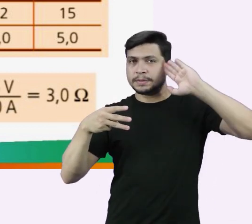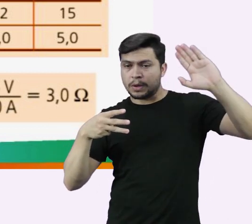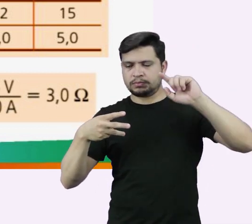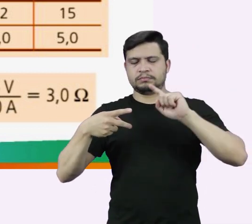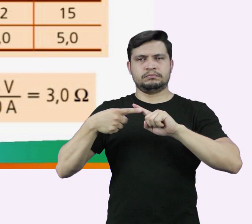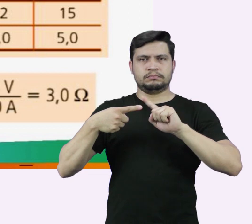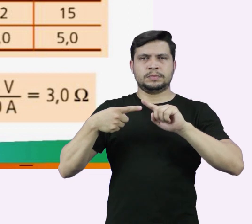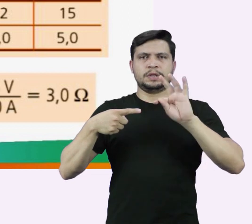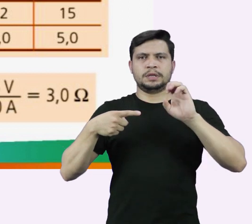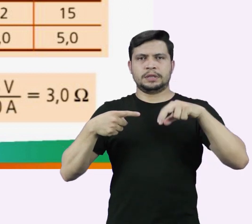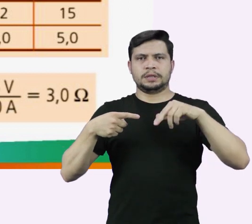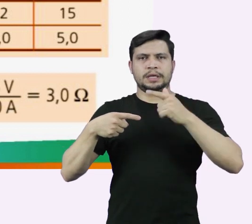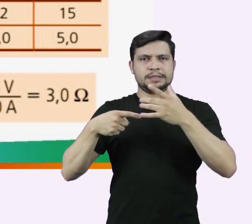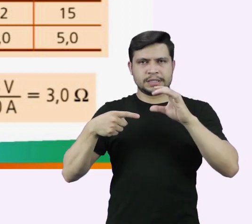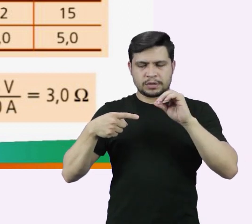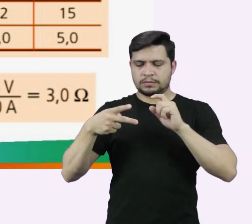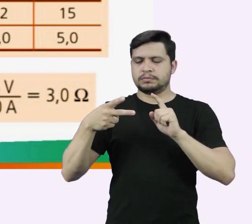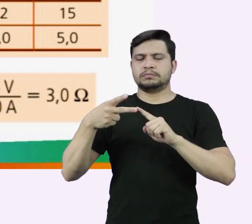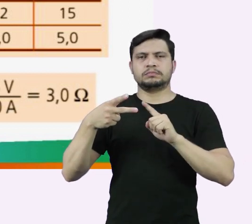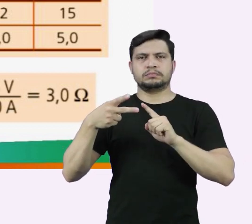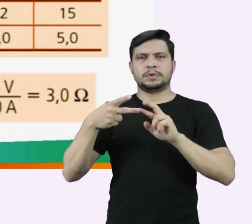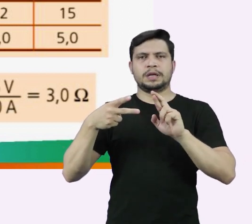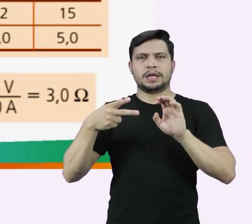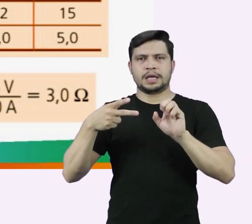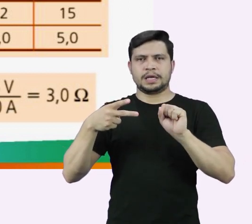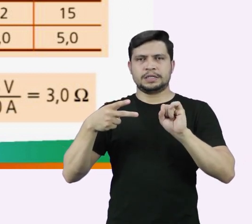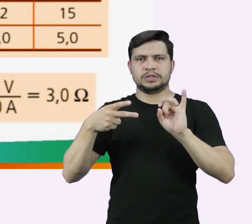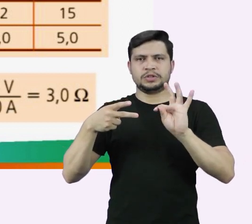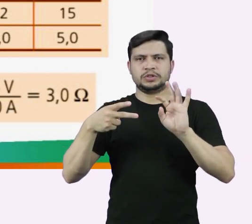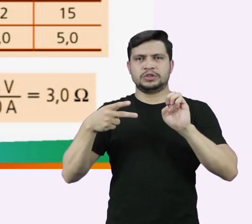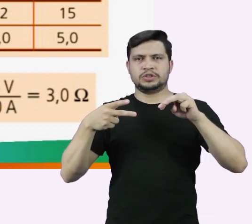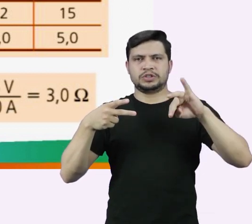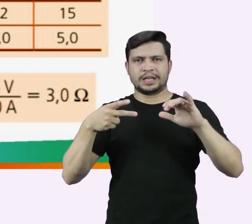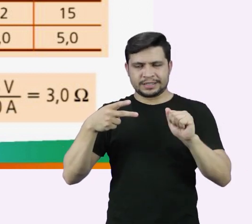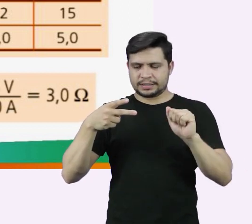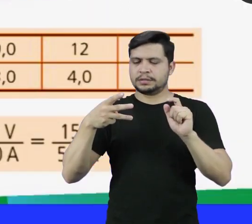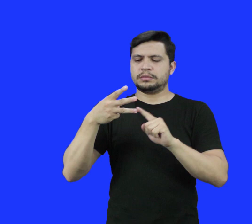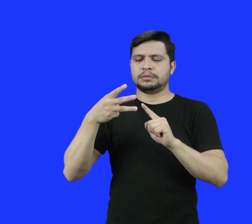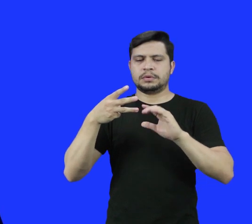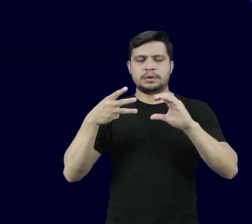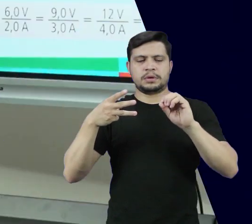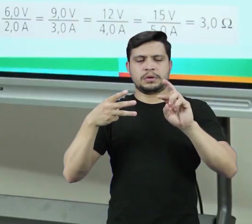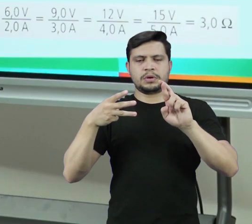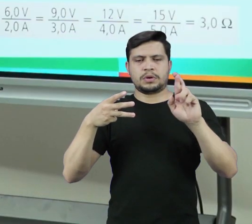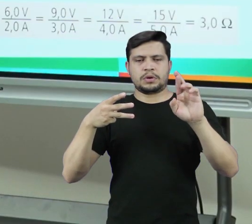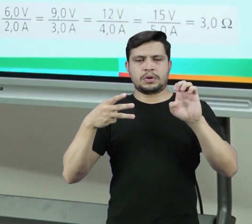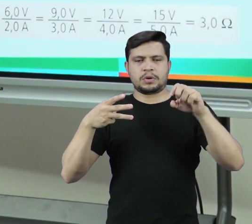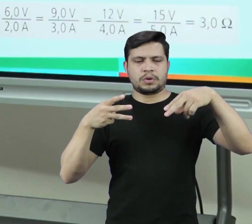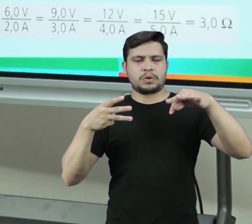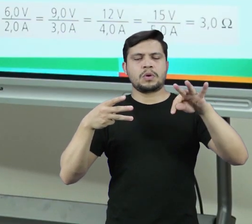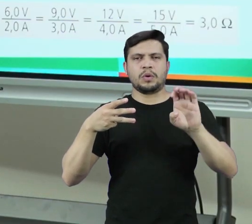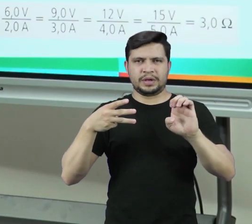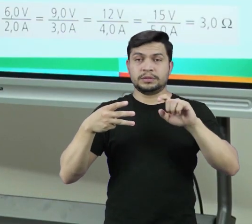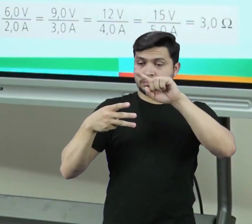tensão, resistência e corrente. Mas ela não fala tudo a respeito da resistência. É necessário uma informação a